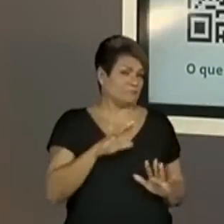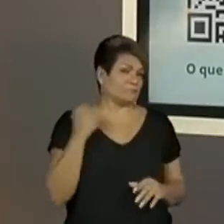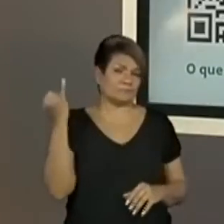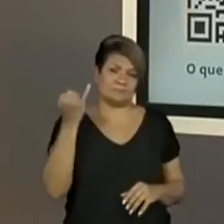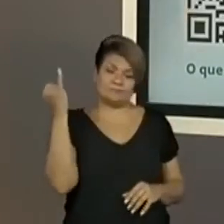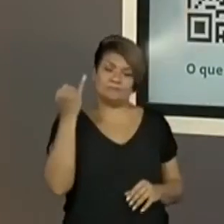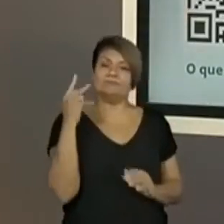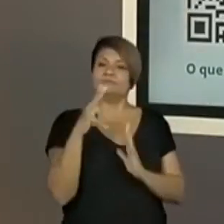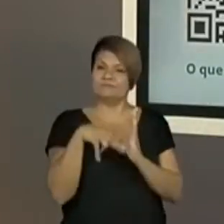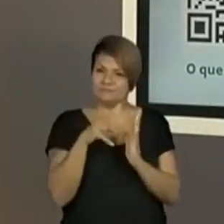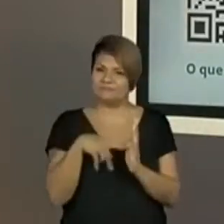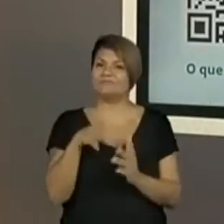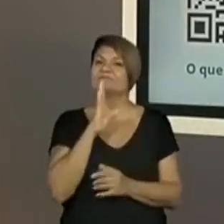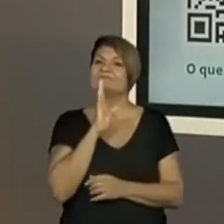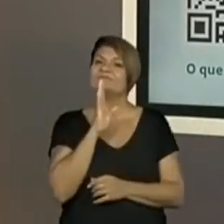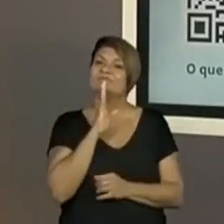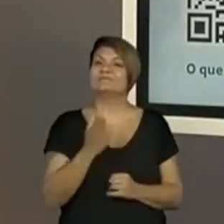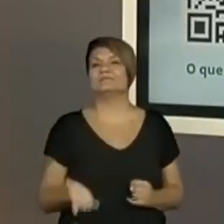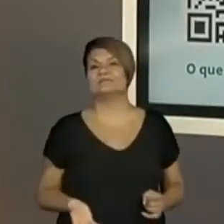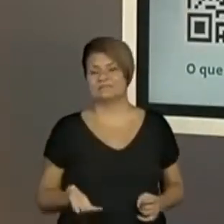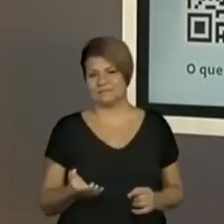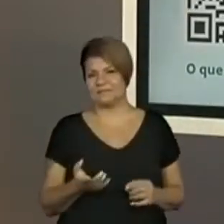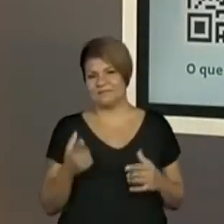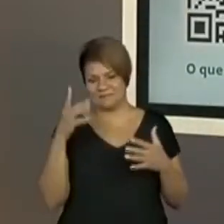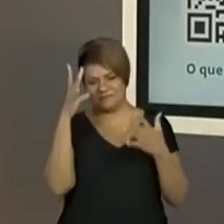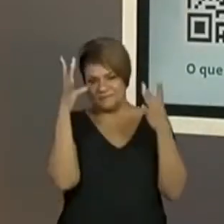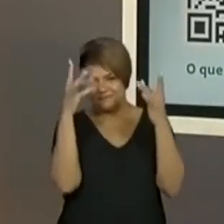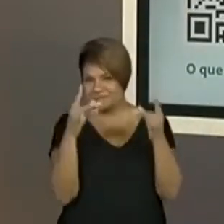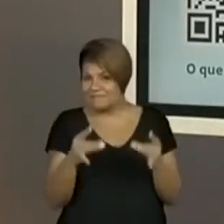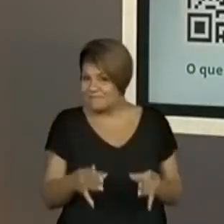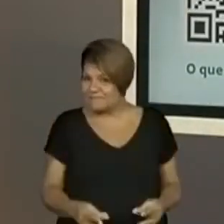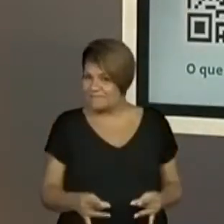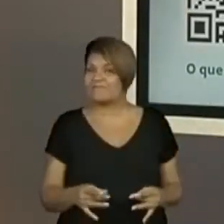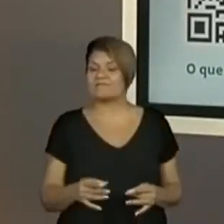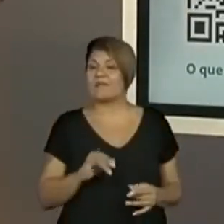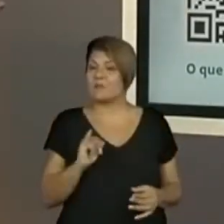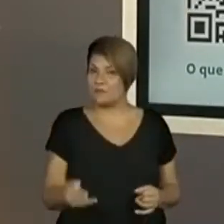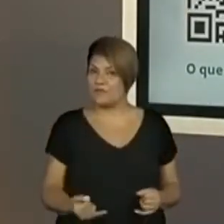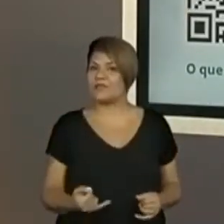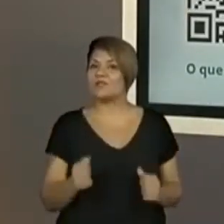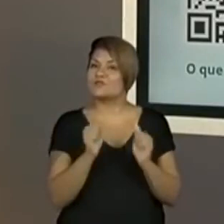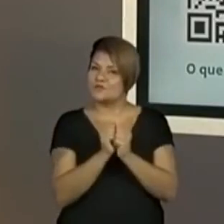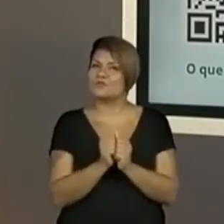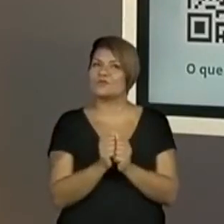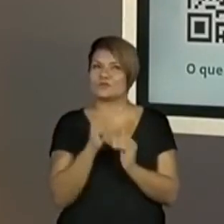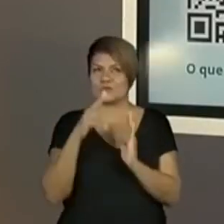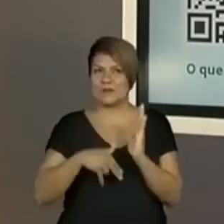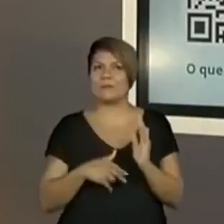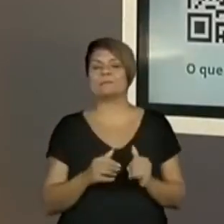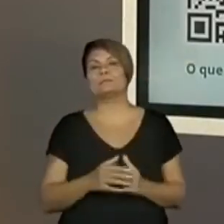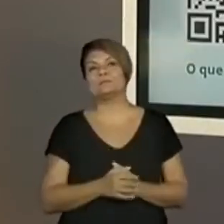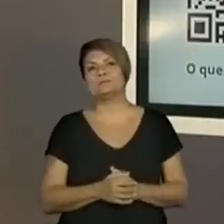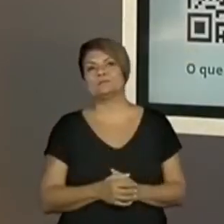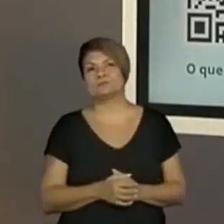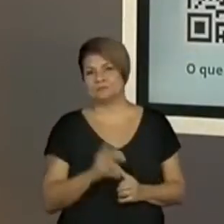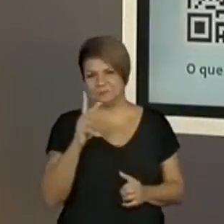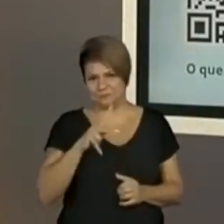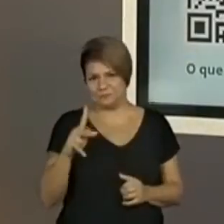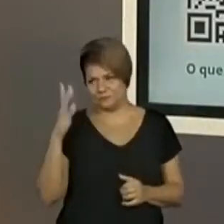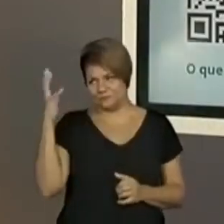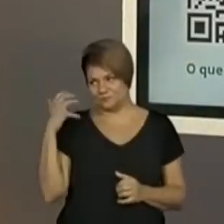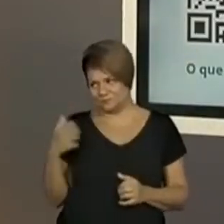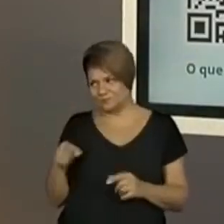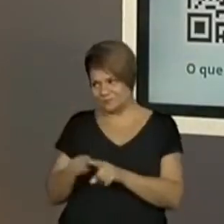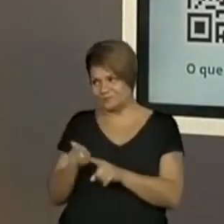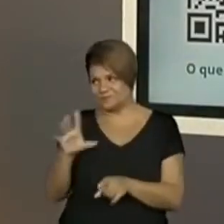para conhecer os elementos e aproveitar o prazer de ler junto. Porque quando eu leio, a professora Vivi acho que compartilha disso. Com certeza. Eu tenho muito prazer na